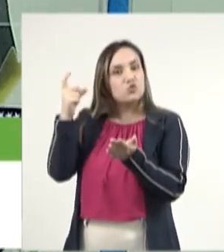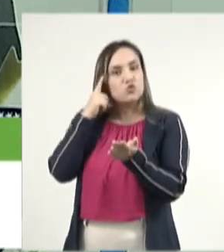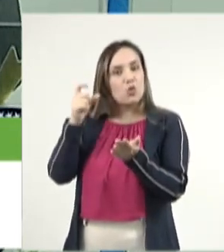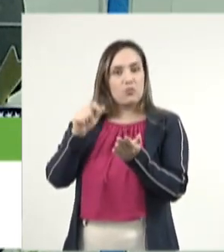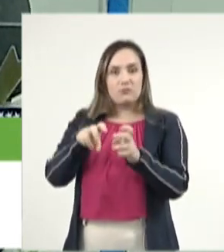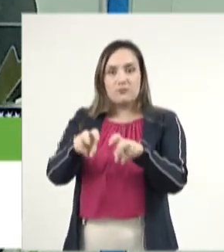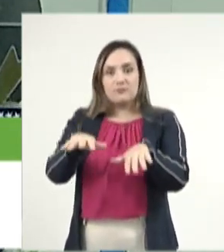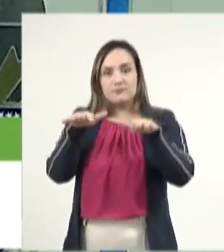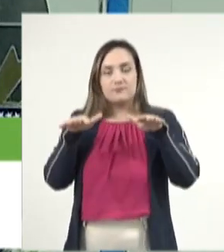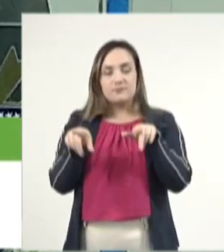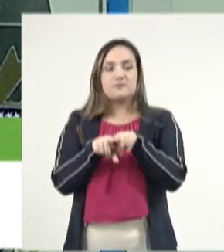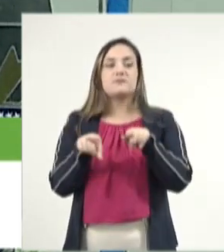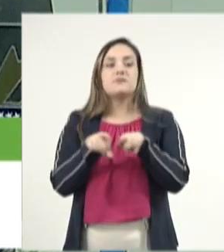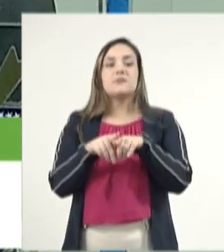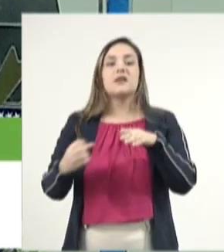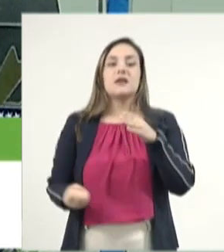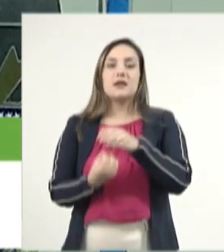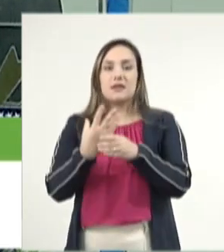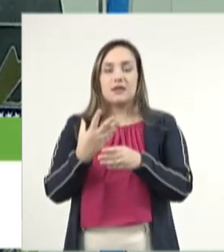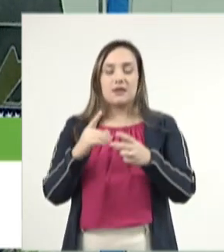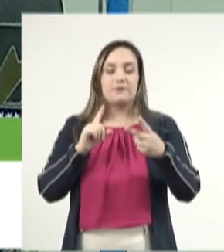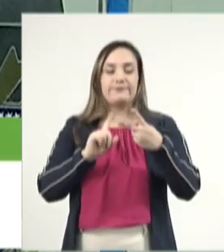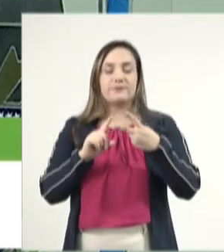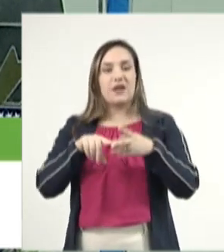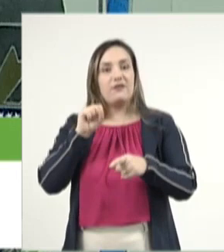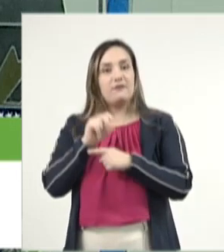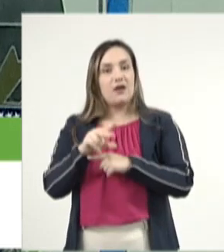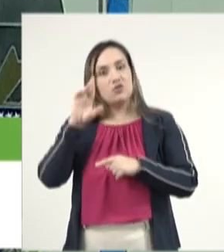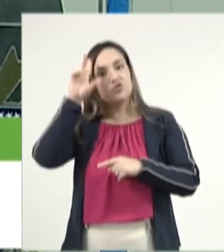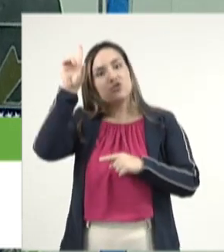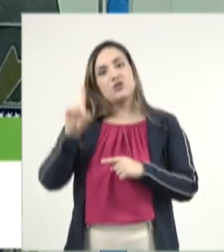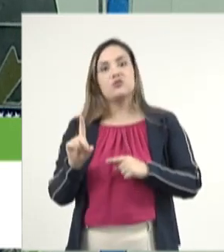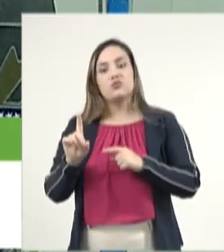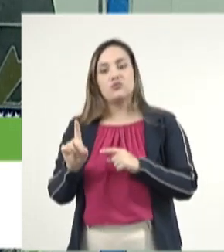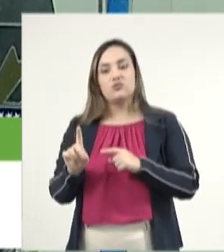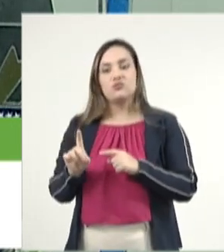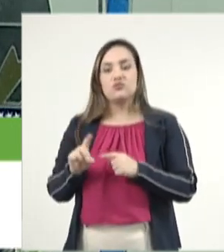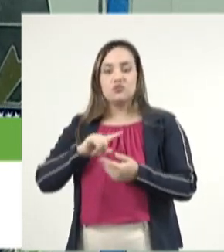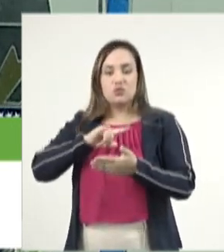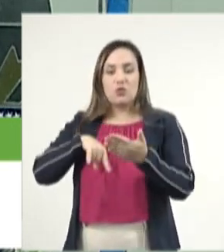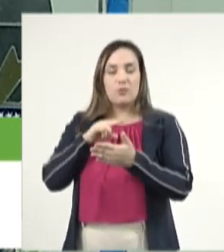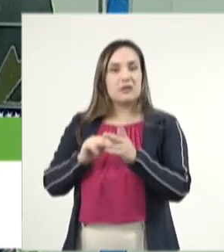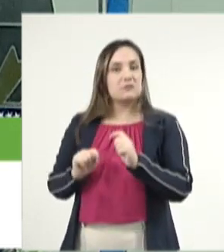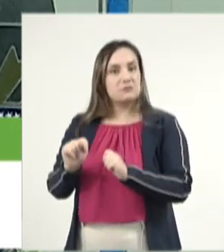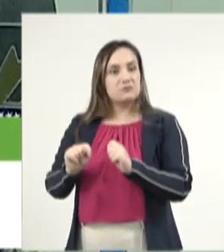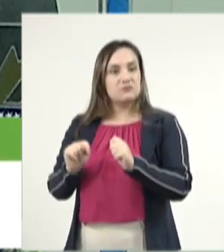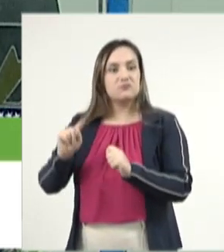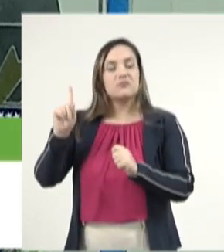na estrutura do Poder Judiciário o cargo de diretor de gestão documental.